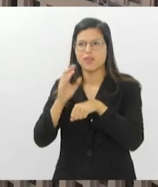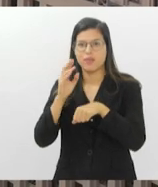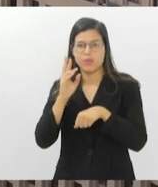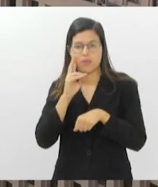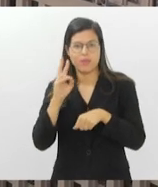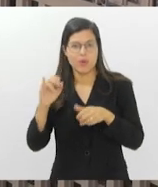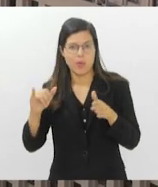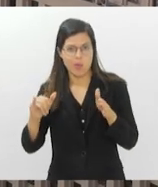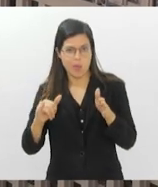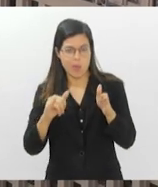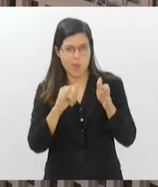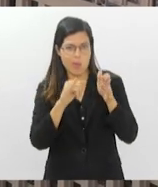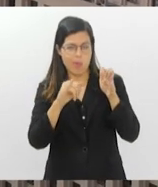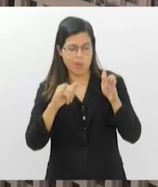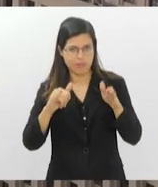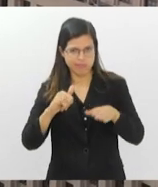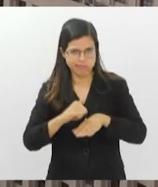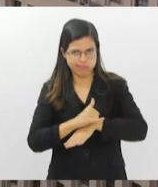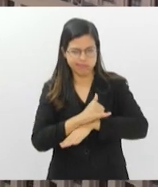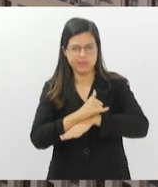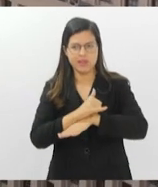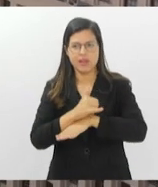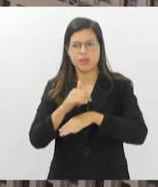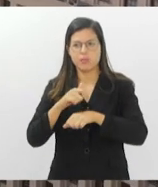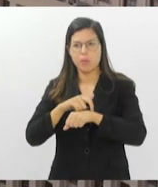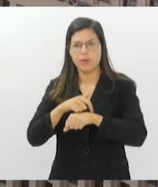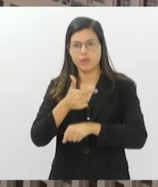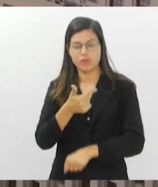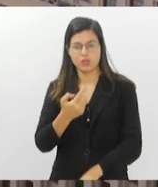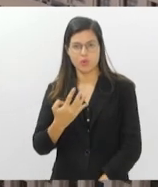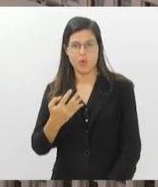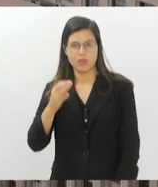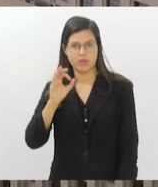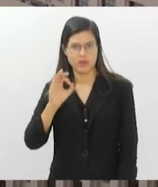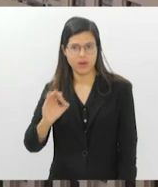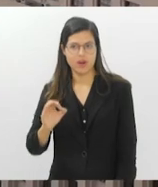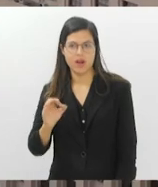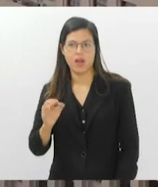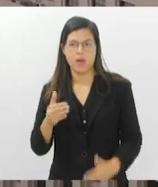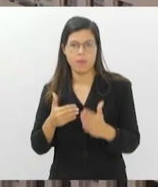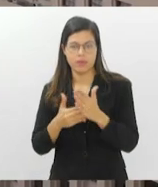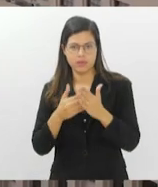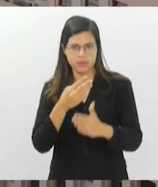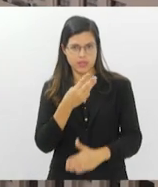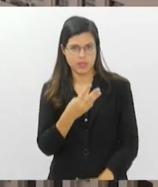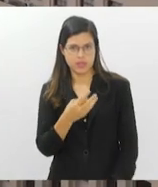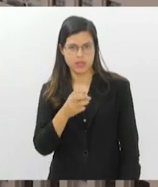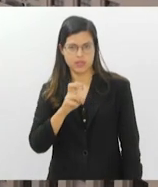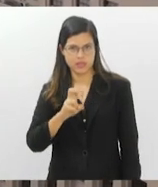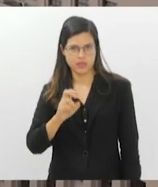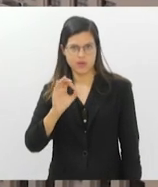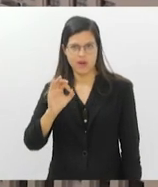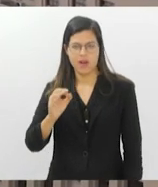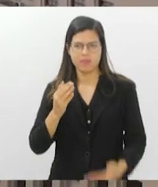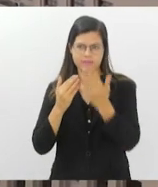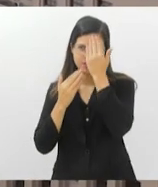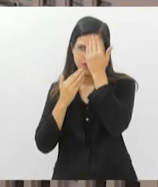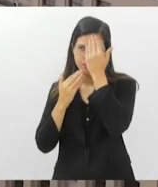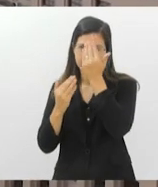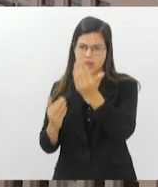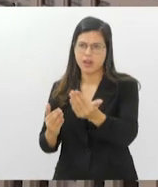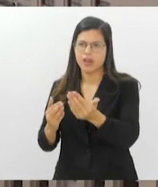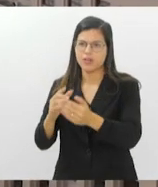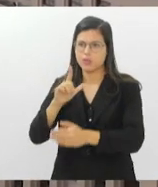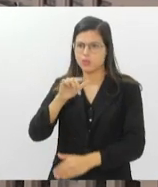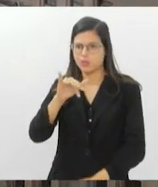Dumont, nesse momento faz 24 graus. A máxima prevista para hoje é de 35 graus. Obrigado aí,